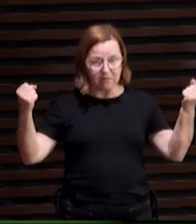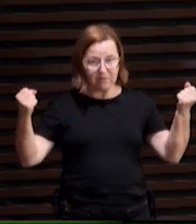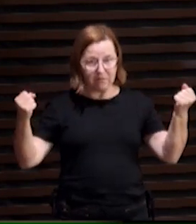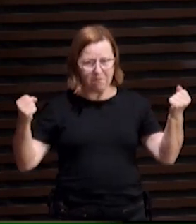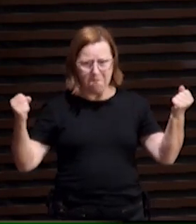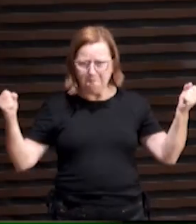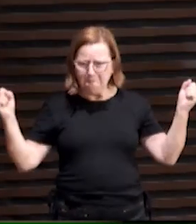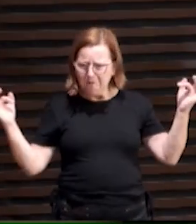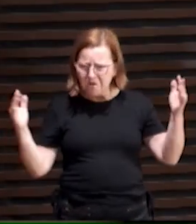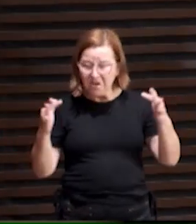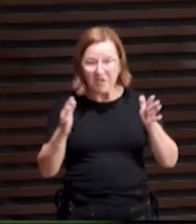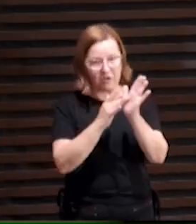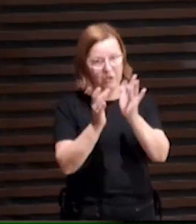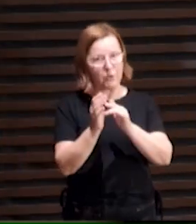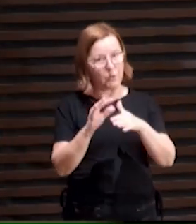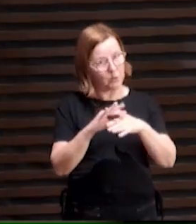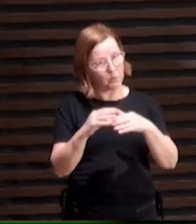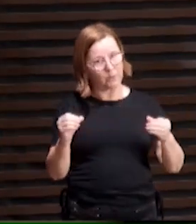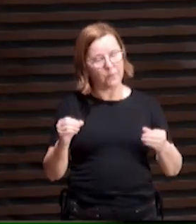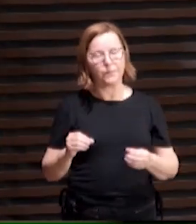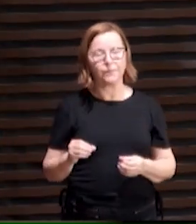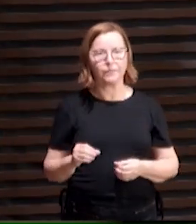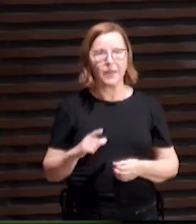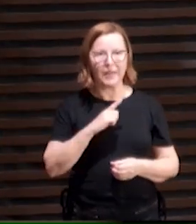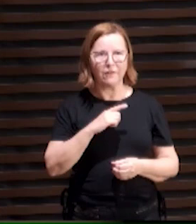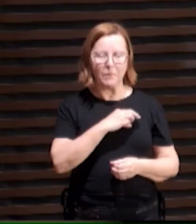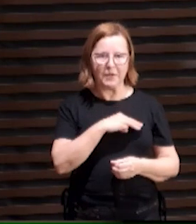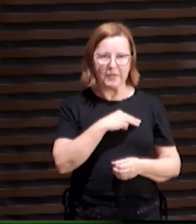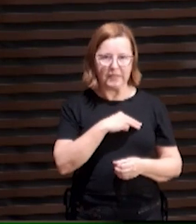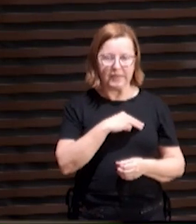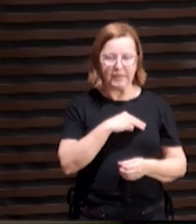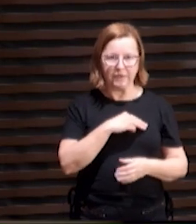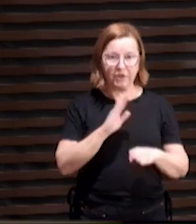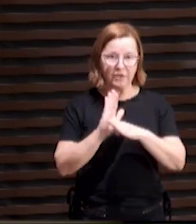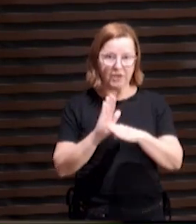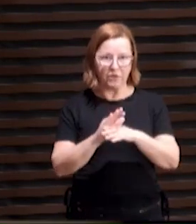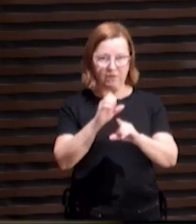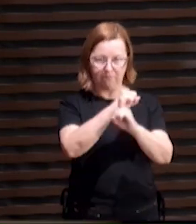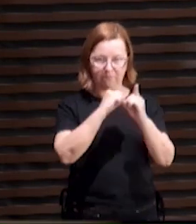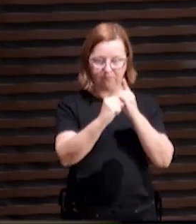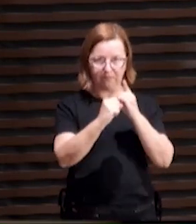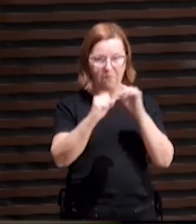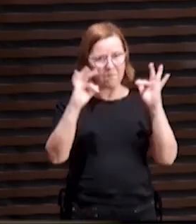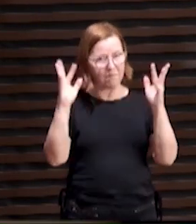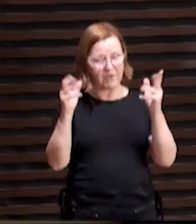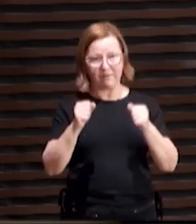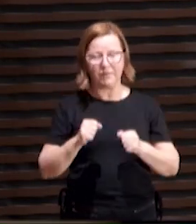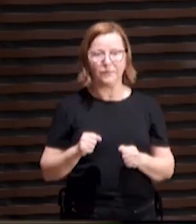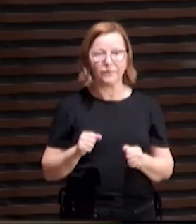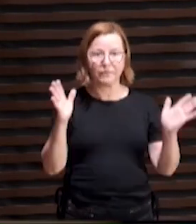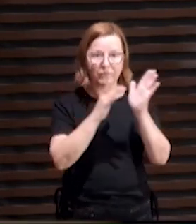Multidões ele curou. Ele teve um ministério de ação social maravilhoso. Ele